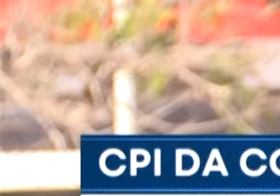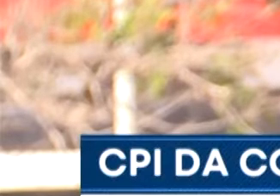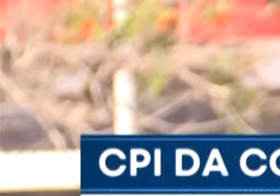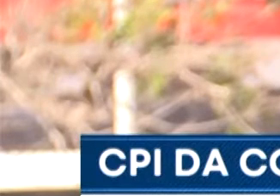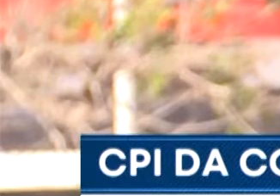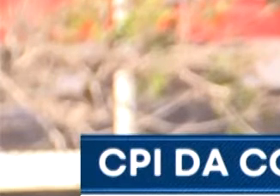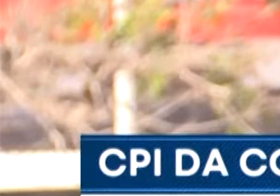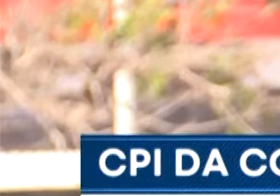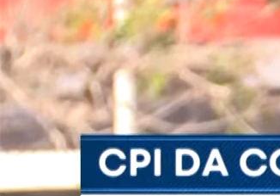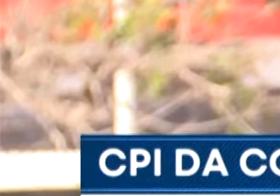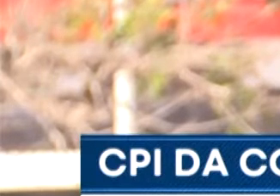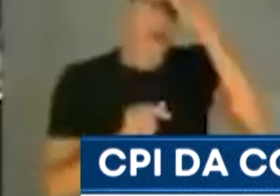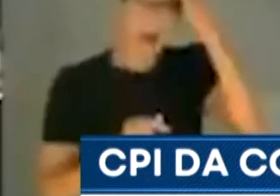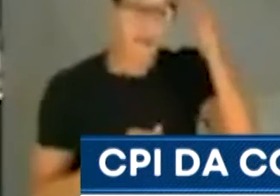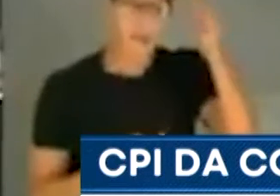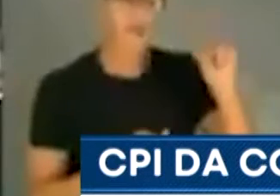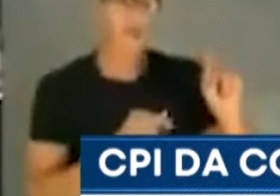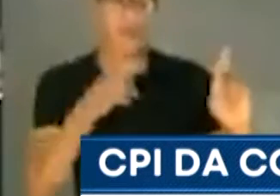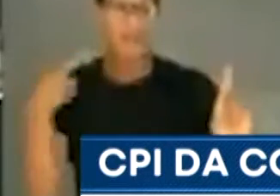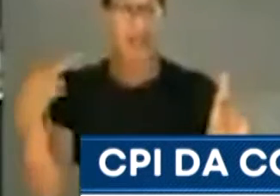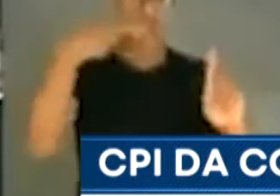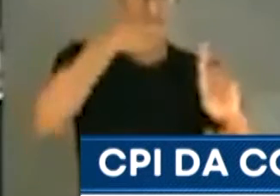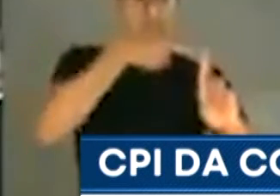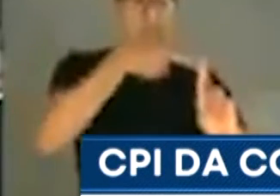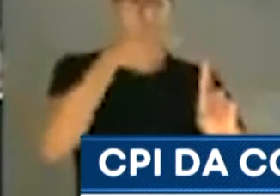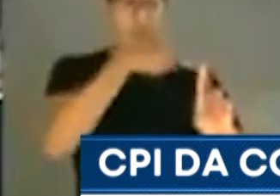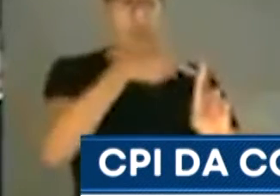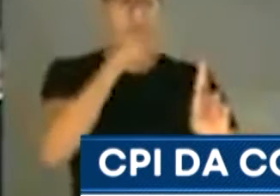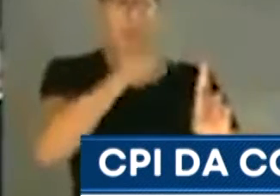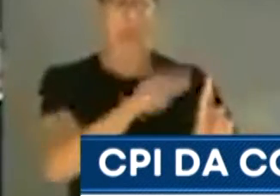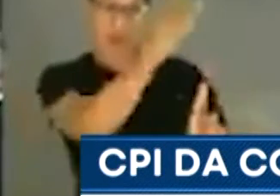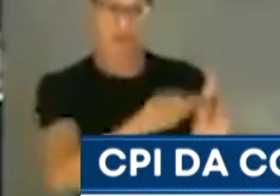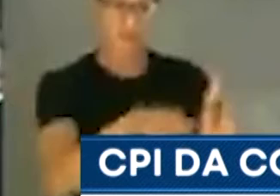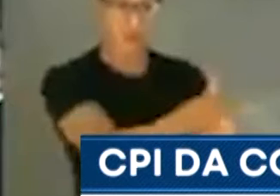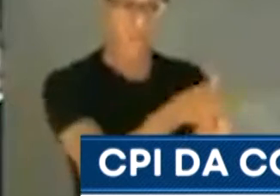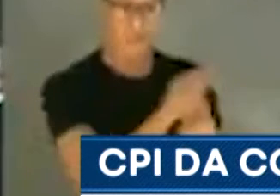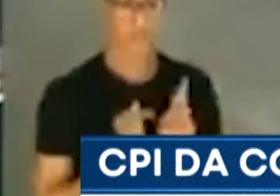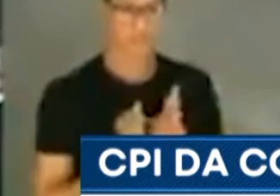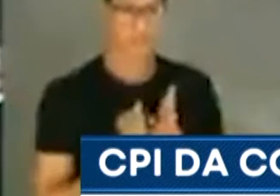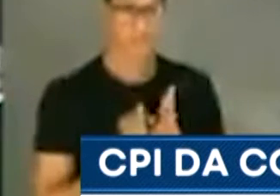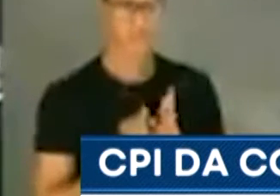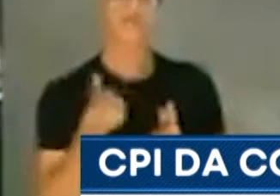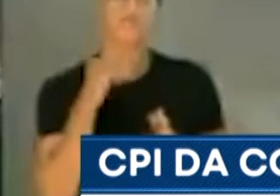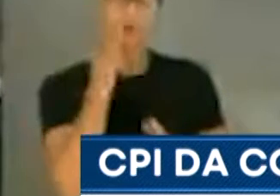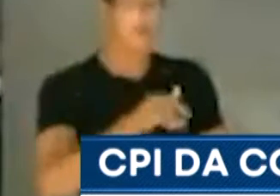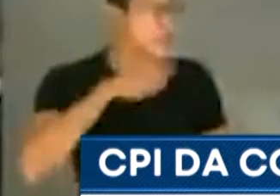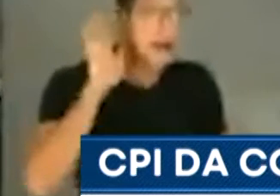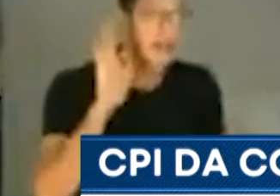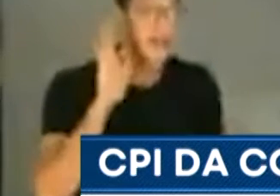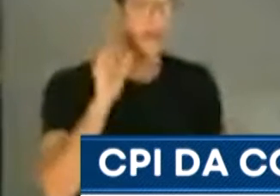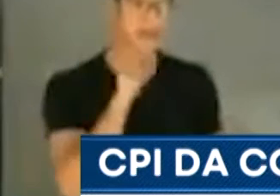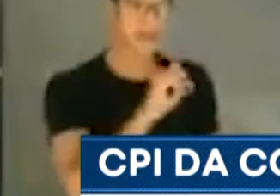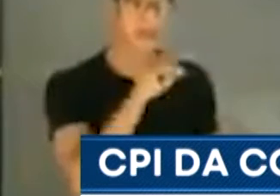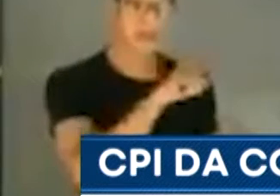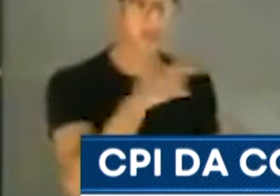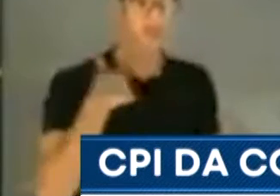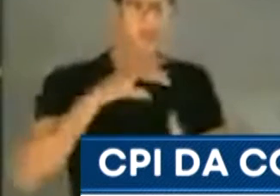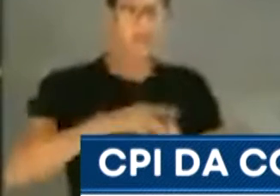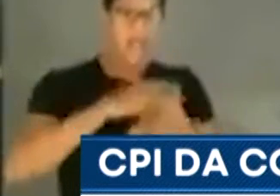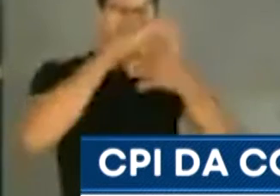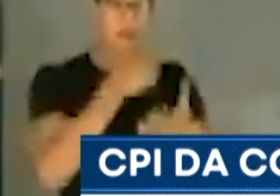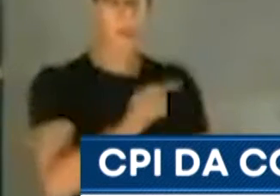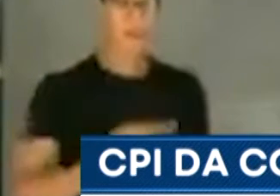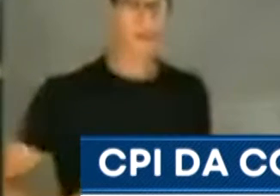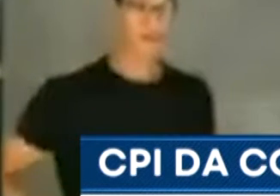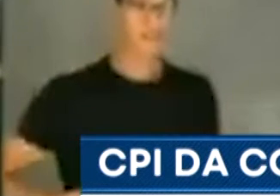suspensa por diversas vezes o presidente da Comissão o senador Omar Aziz encerrou a reunião e disse que o